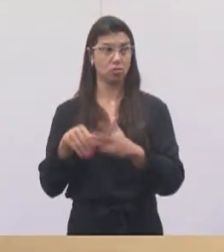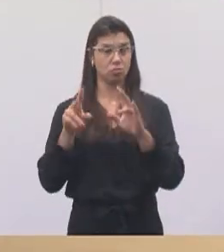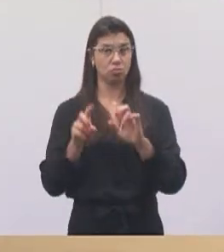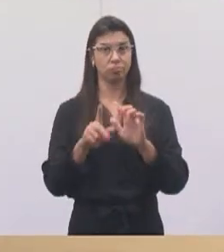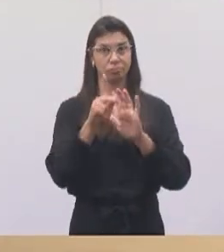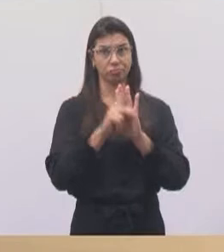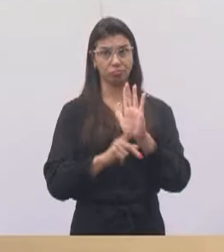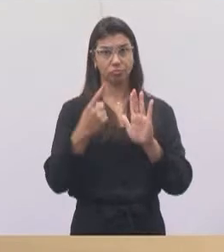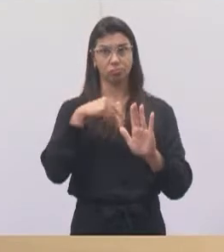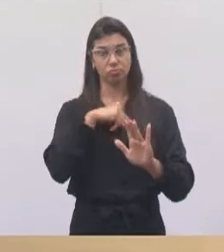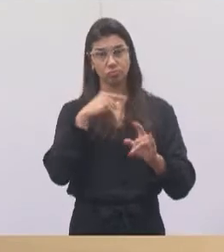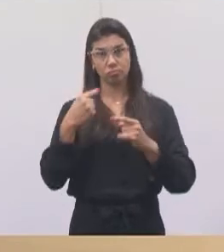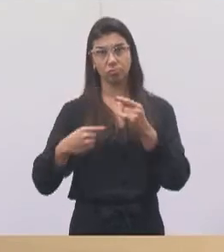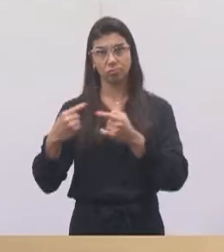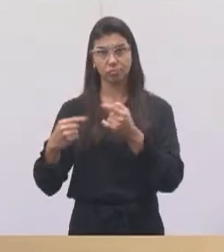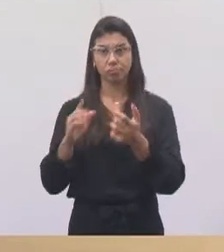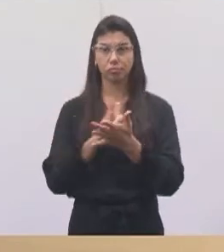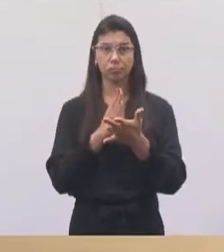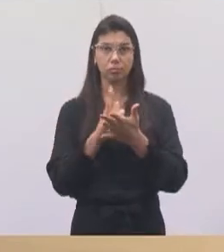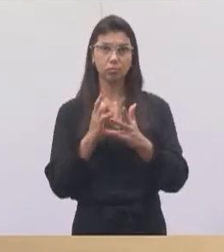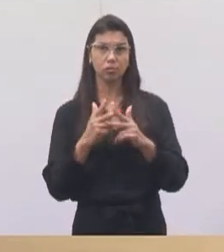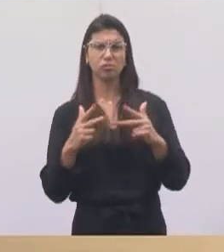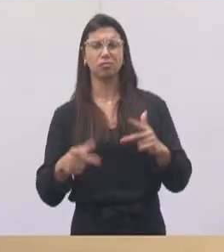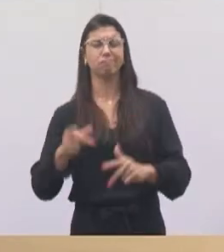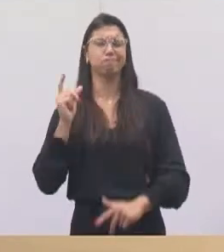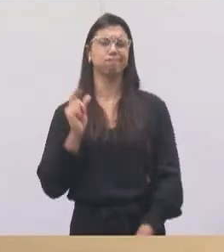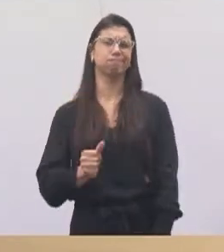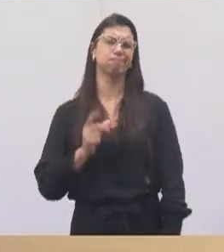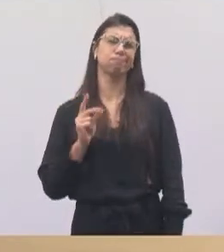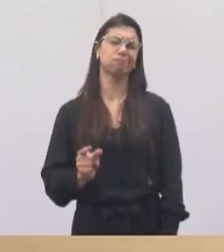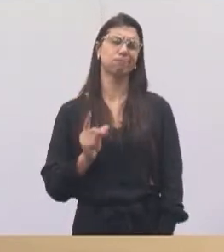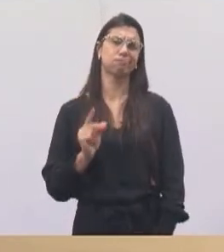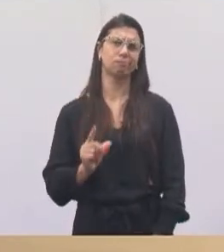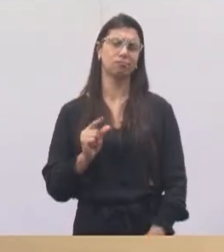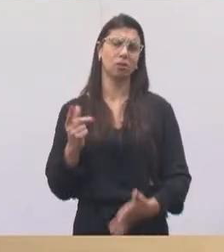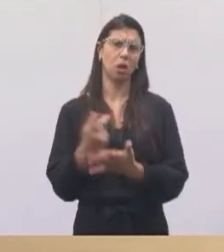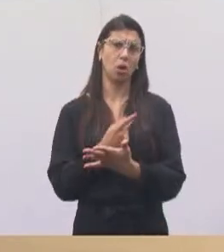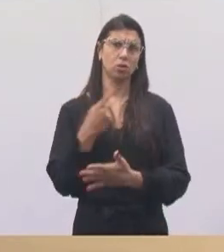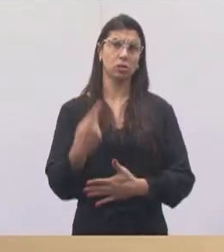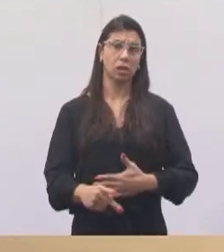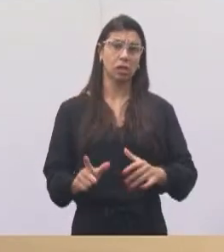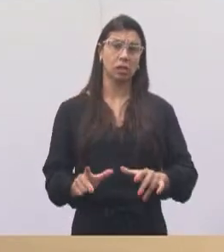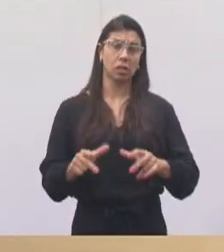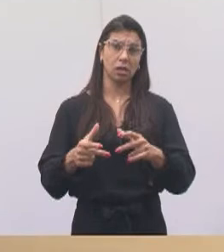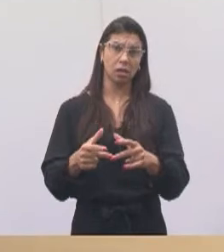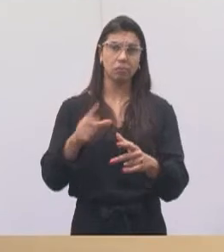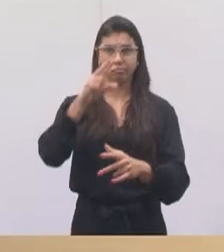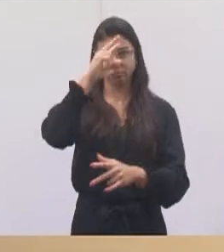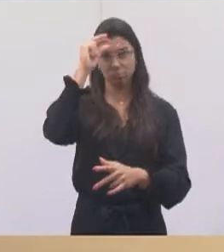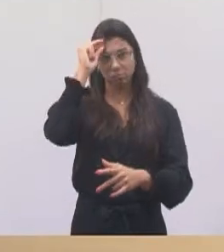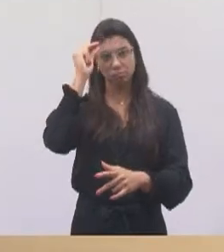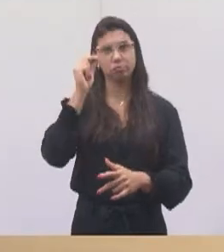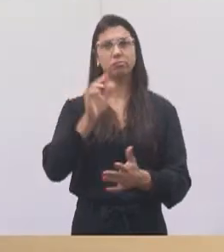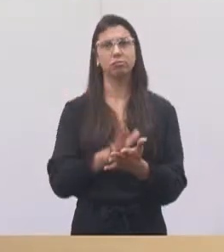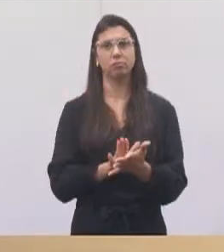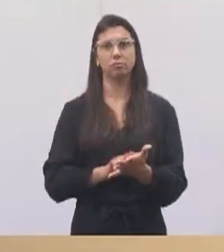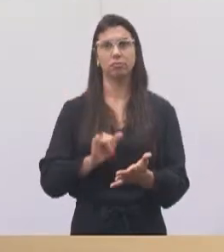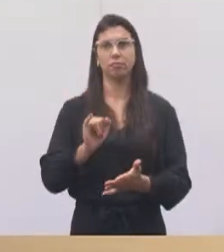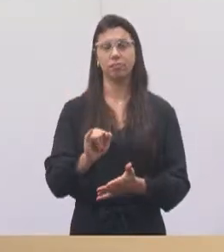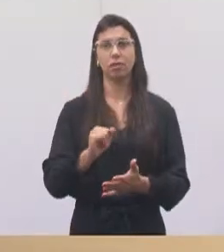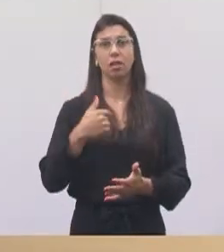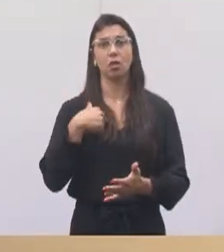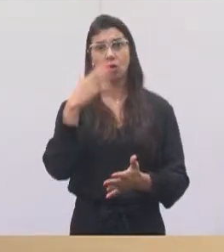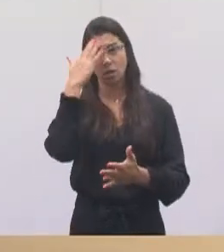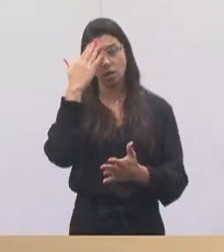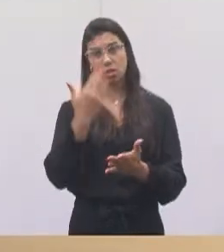gente discutir algumas coisas que há muito tempo vem acontecendo aqui na Câmara Municipal de Jacareí. Eu acredito muito